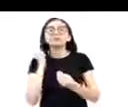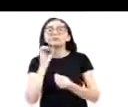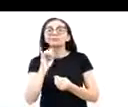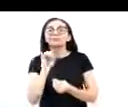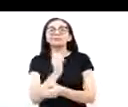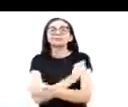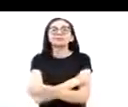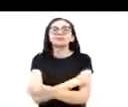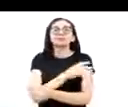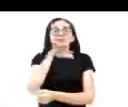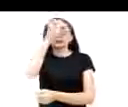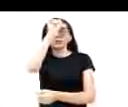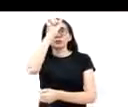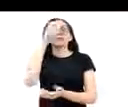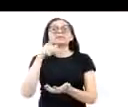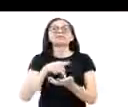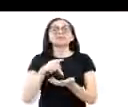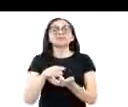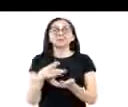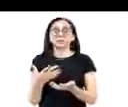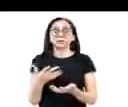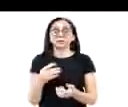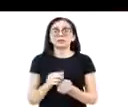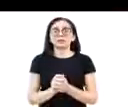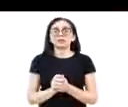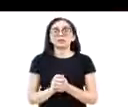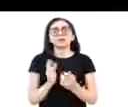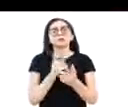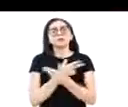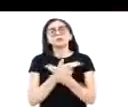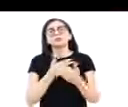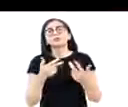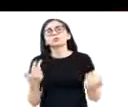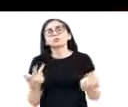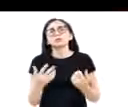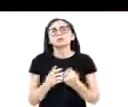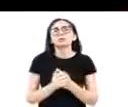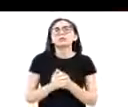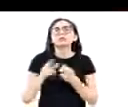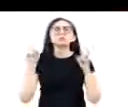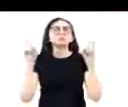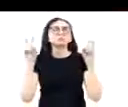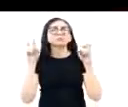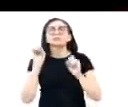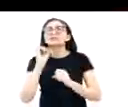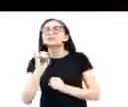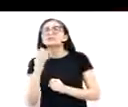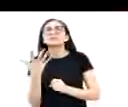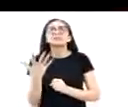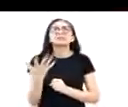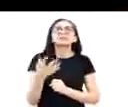foram diversas discussões em volta dessa temática, se o aluno estava ou não